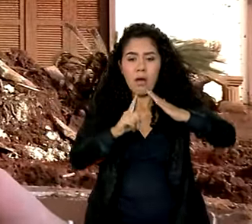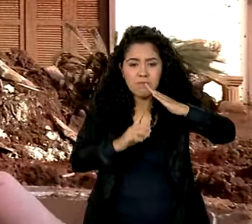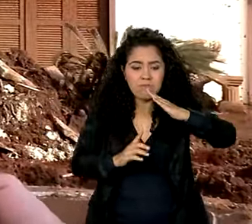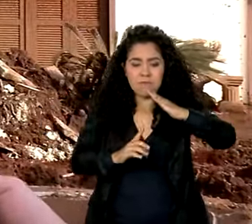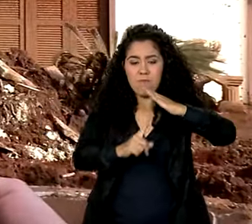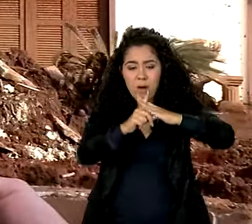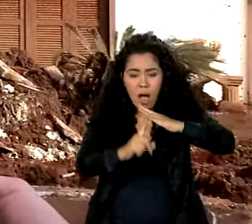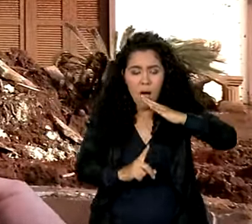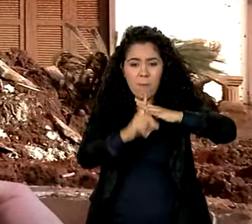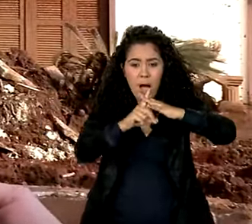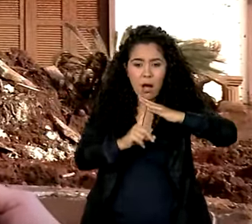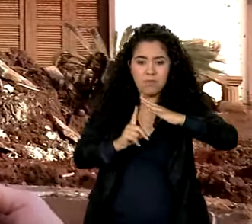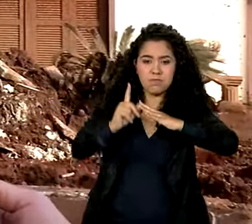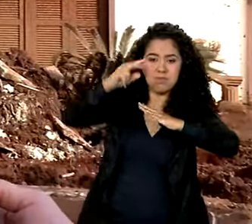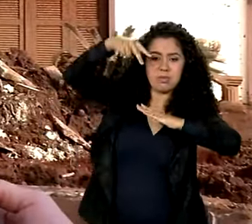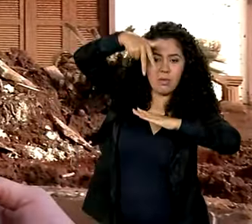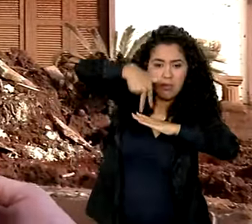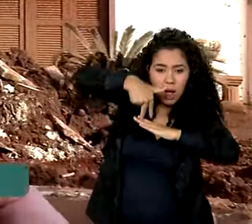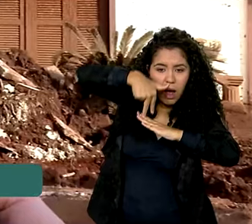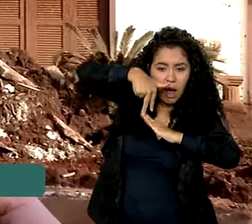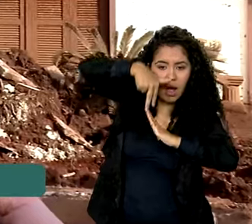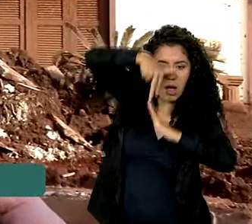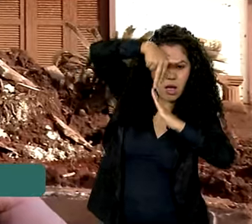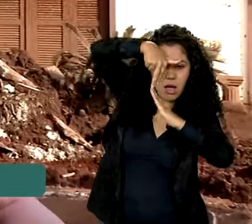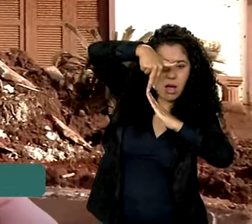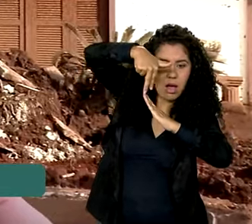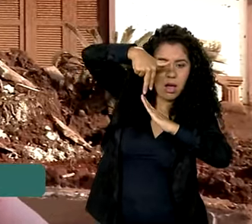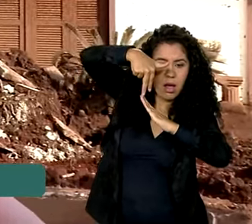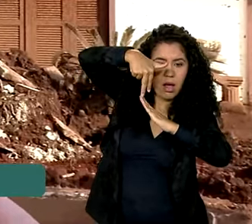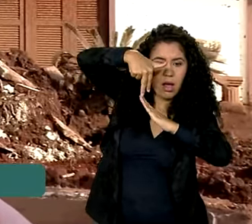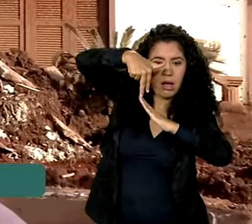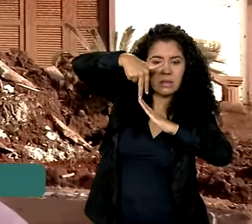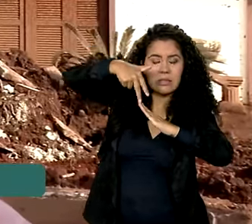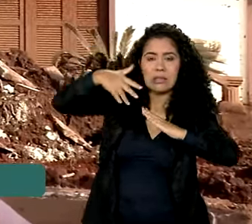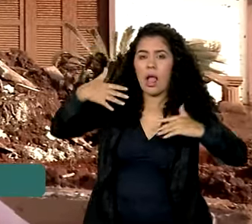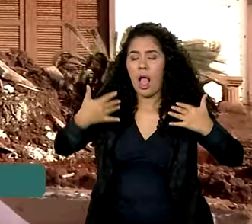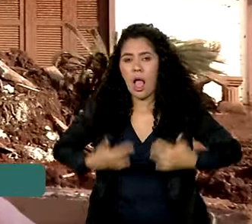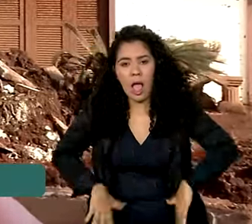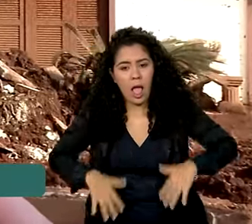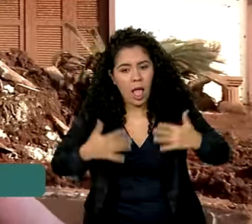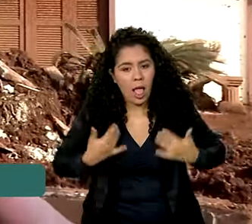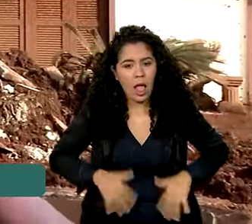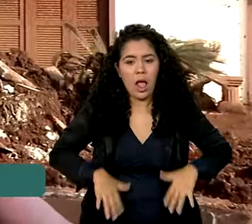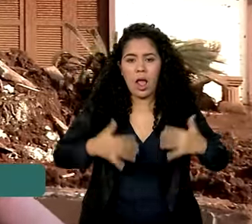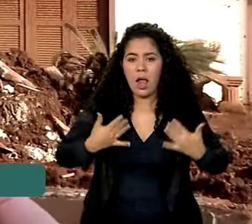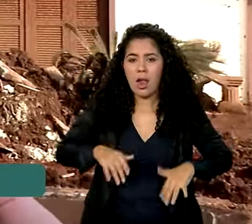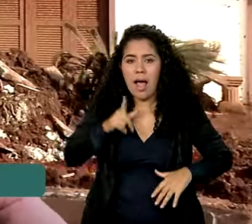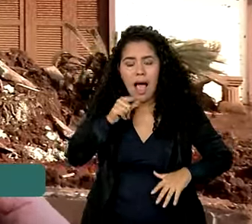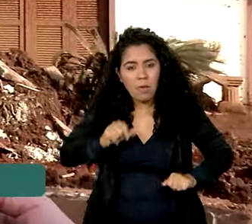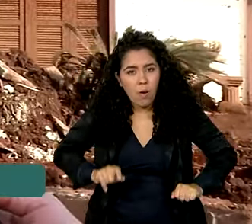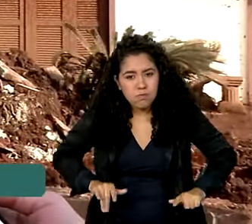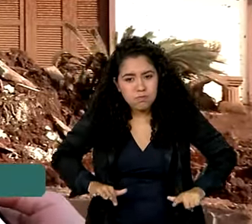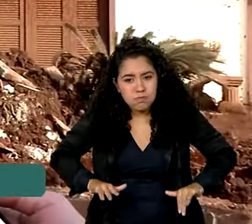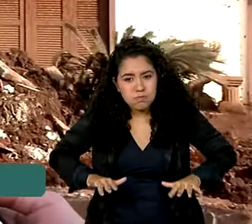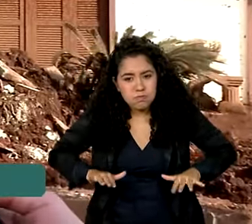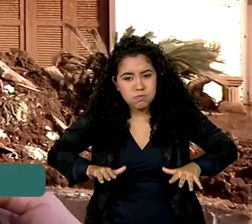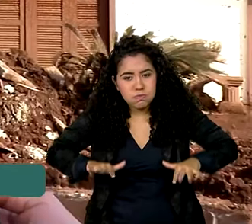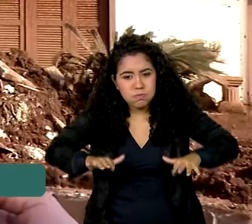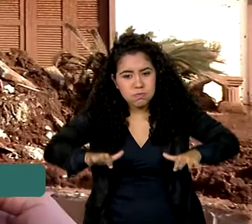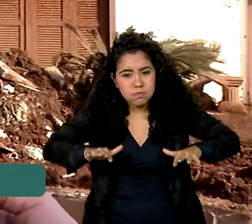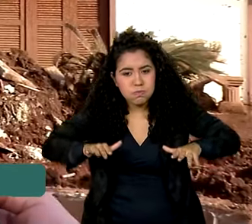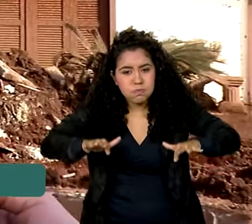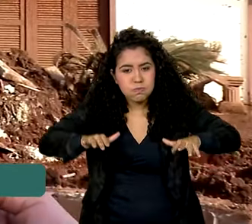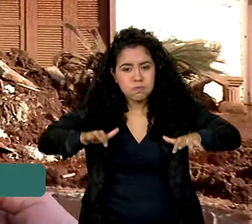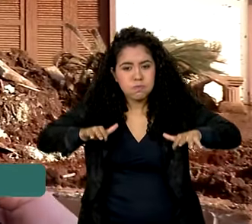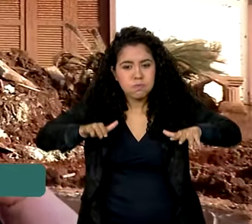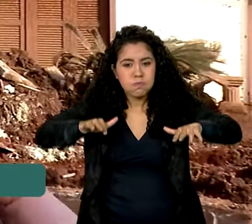lá e fiquemos. Quando vê, o bicho começou a pegar e foi, né? E